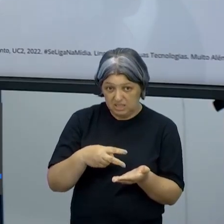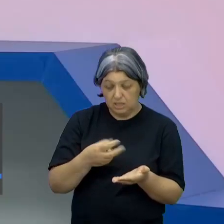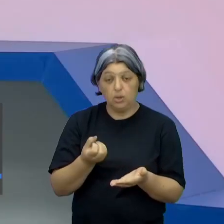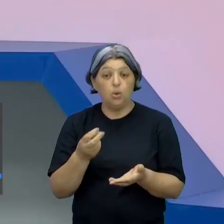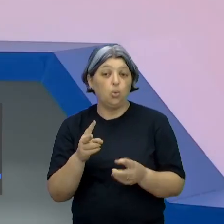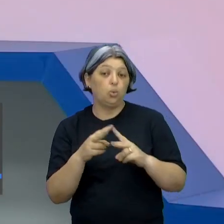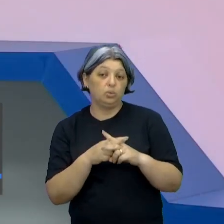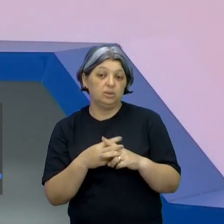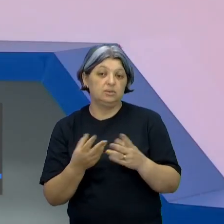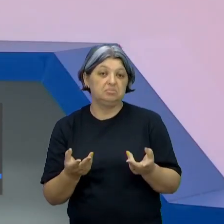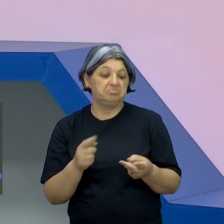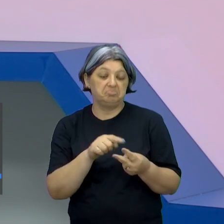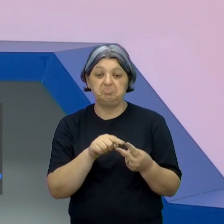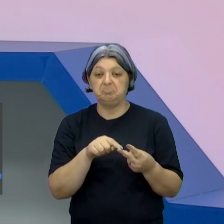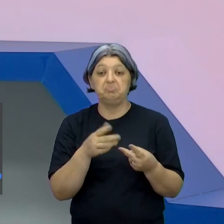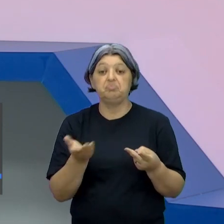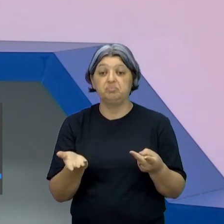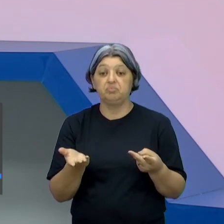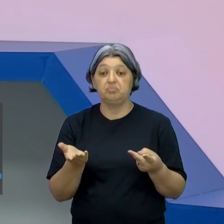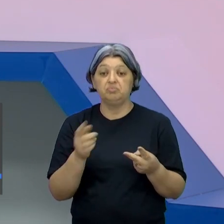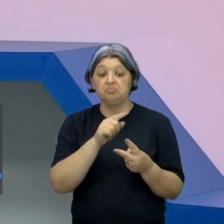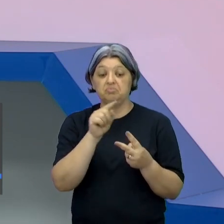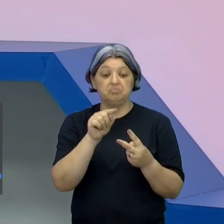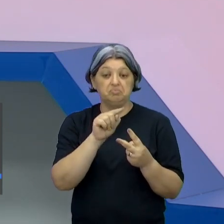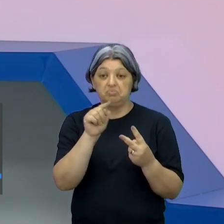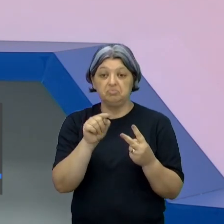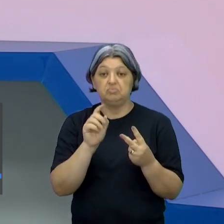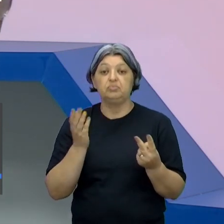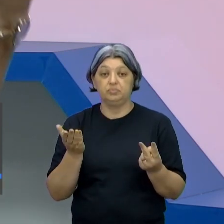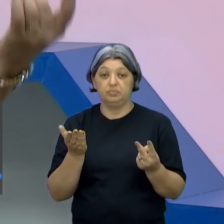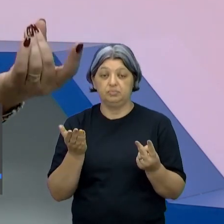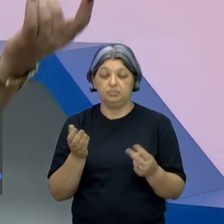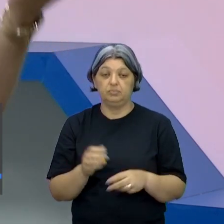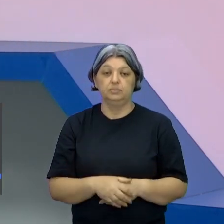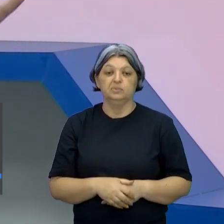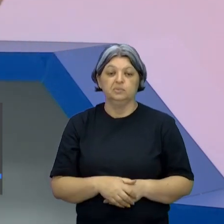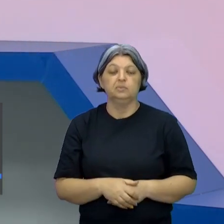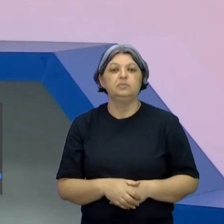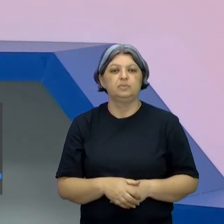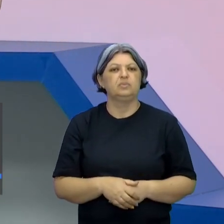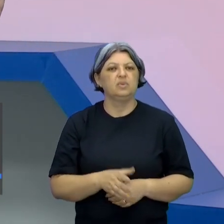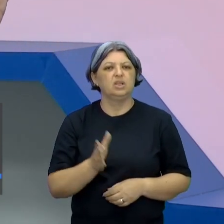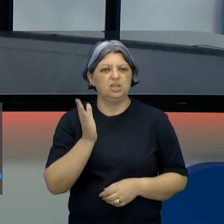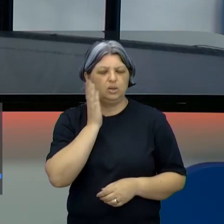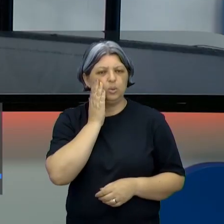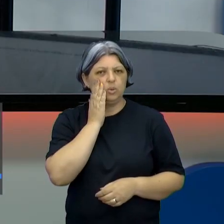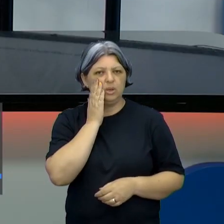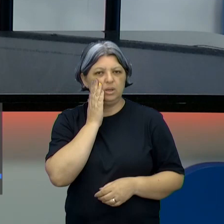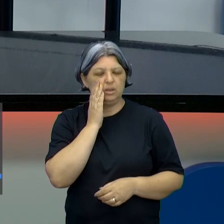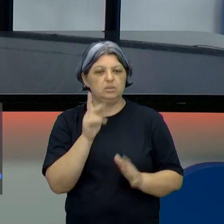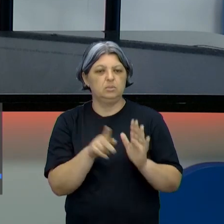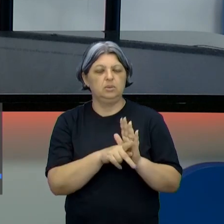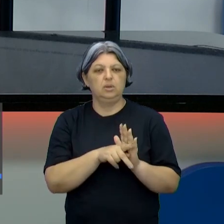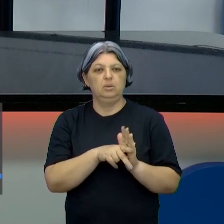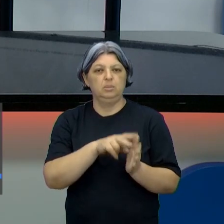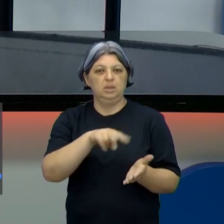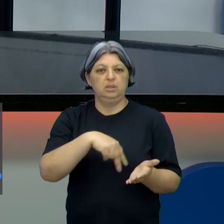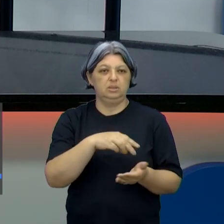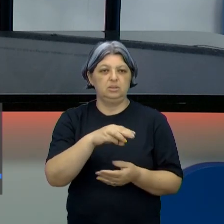ou a capoeira ele é um esporte, né? E além, te digo a mais, você já ouviu falar no maculelê, certo? Sim. É